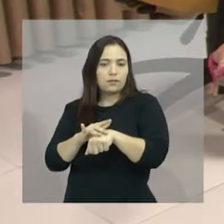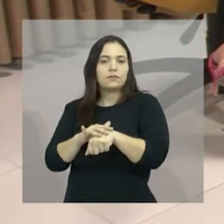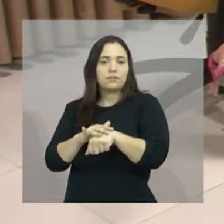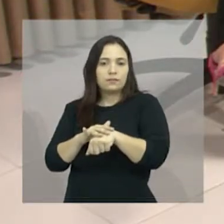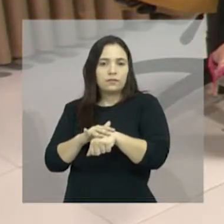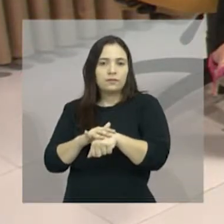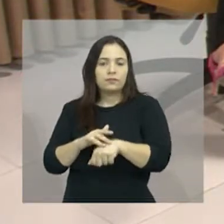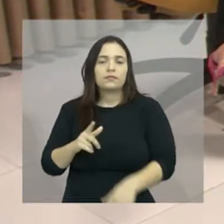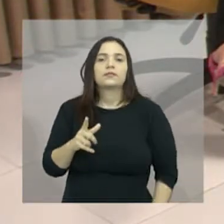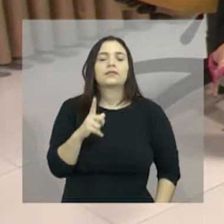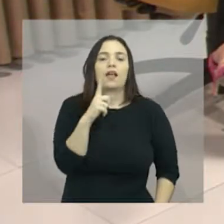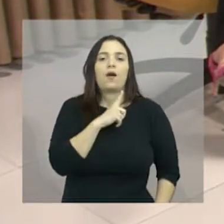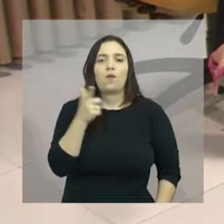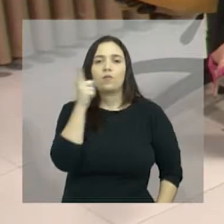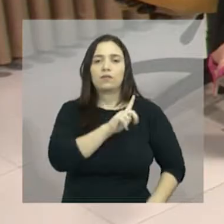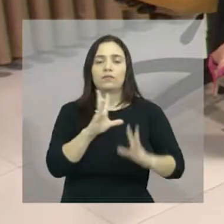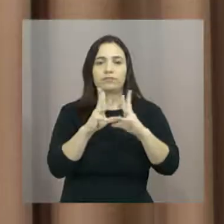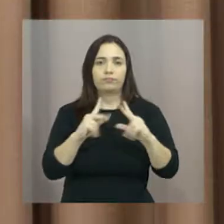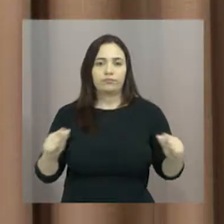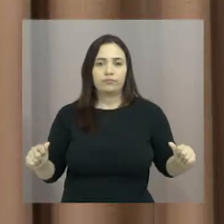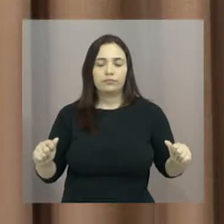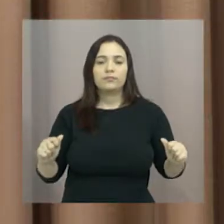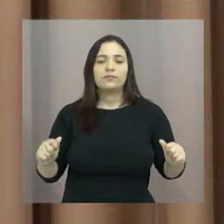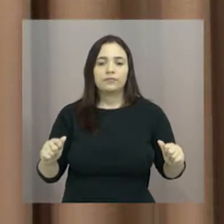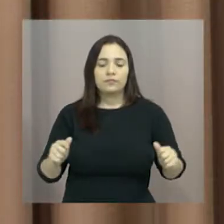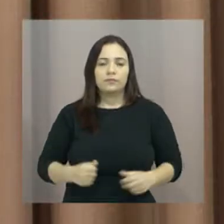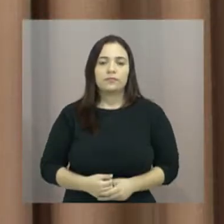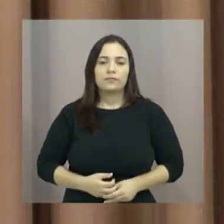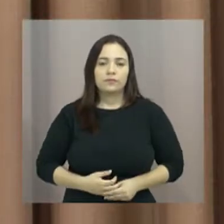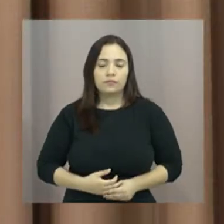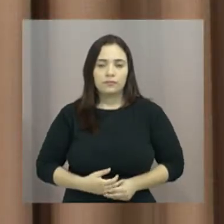muitas mulheres no mundo, então a prevenção é o melhor caminho,